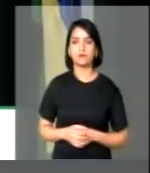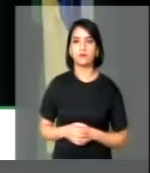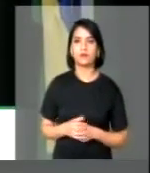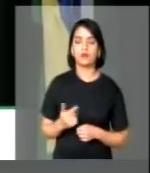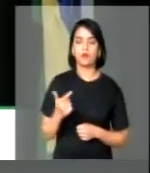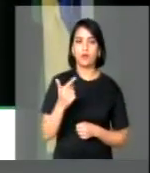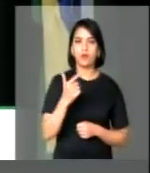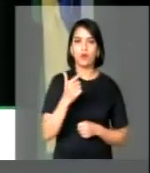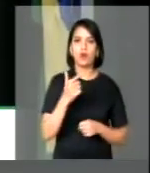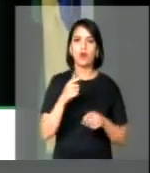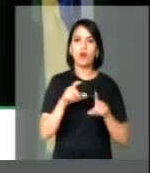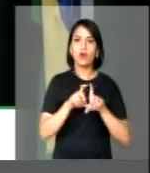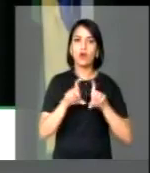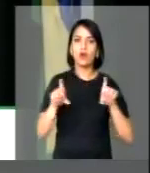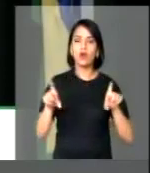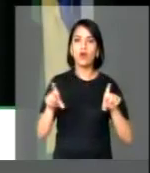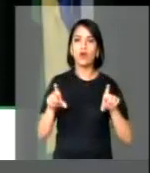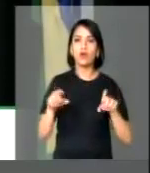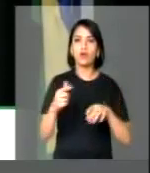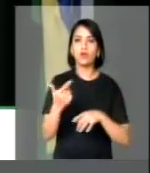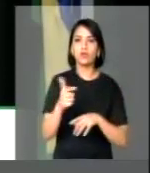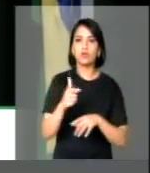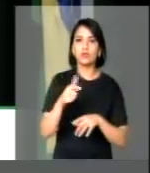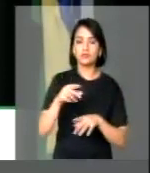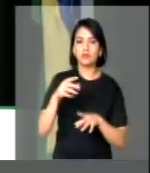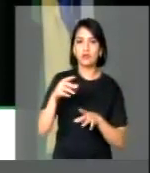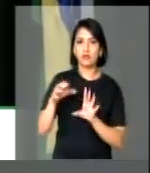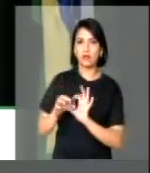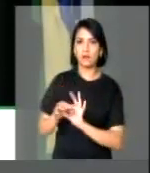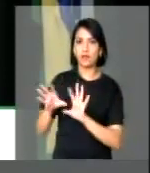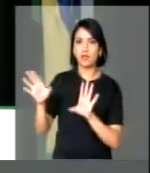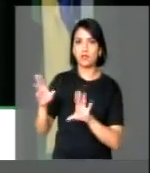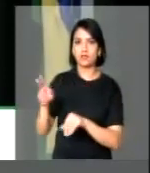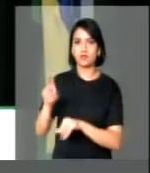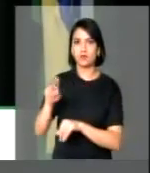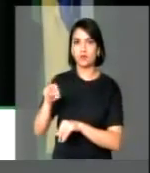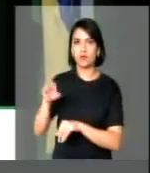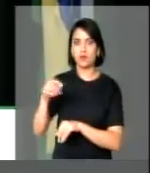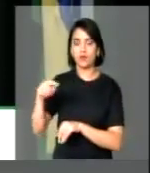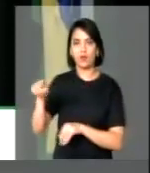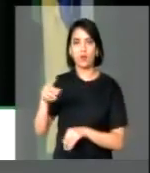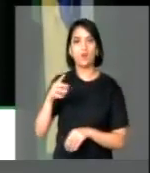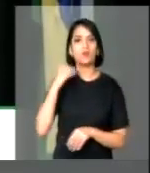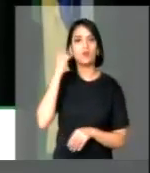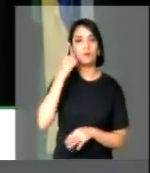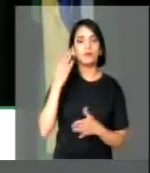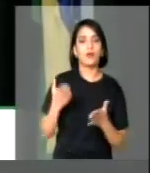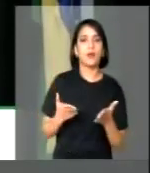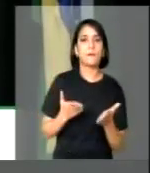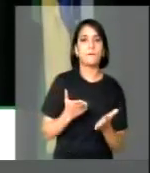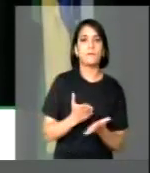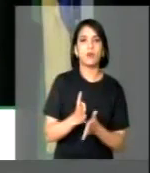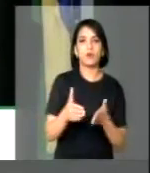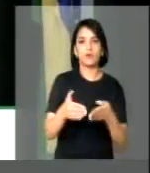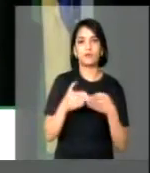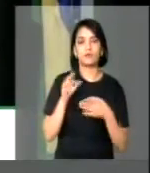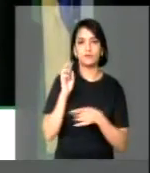Jornal Meu Norte: sem aval da União, deputados aprovam pedido de empréstimo.